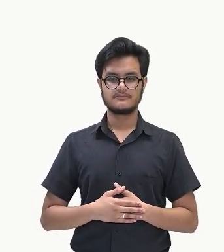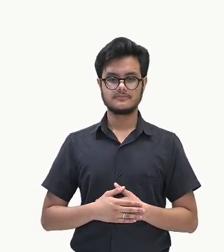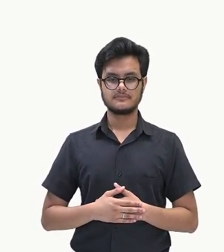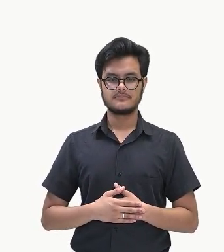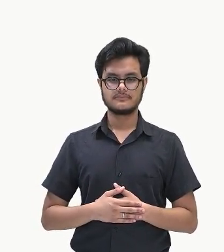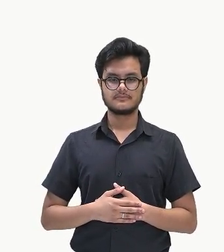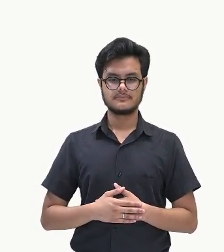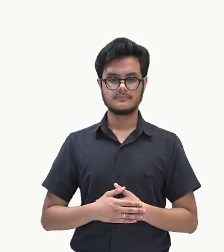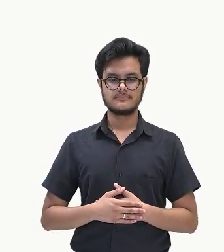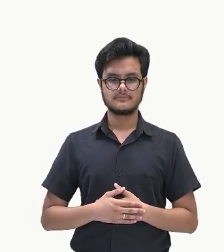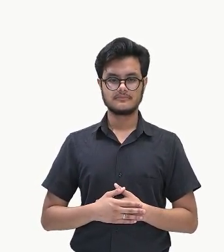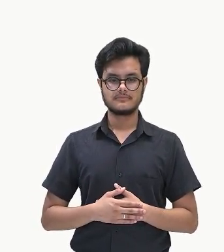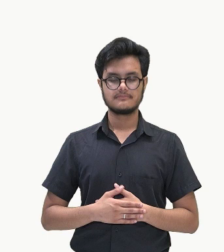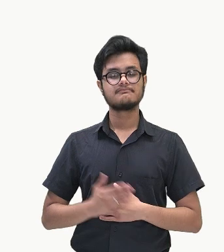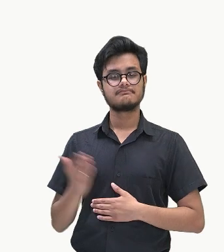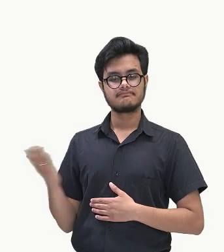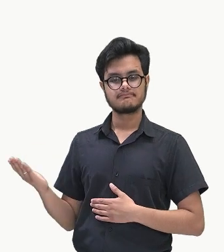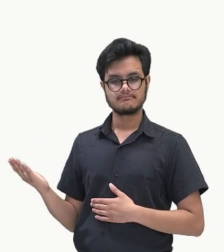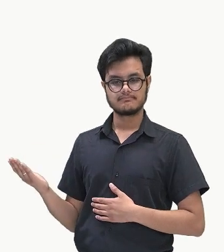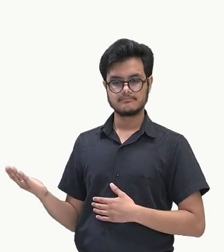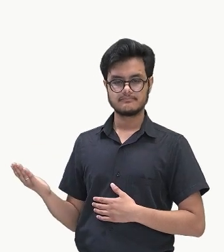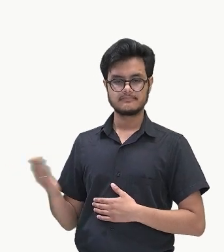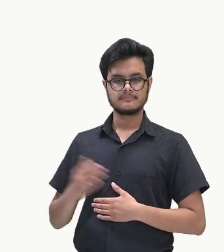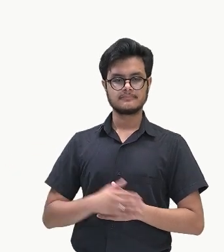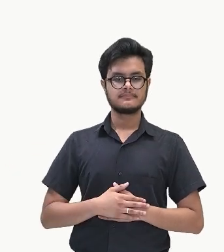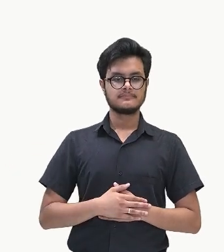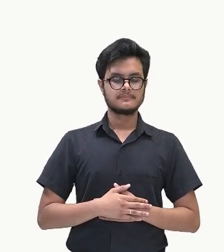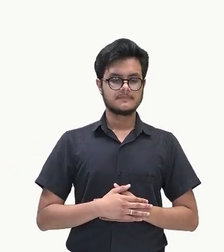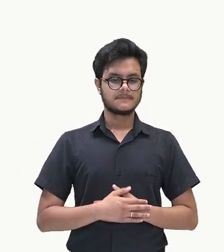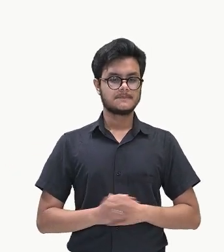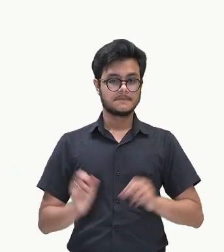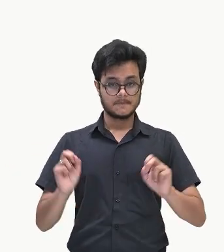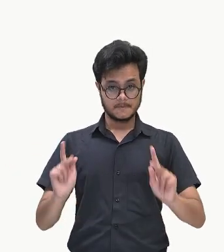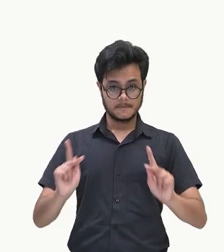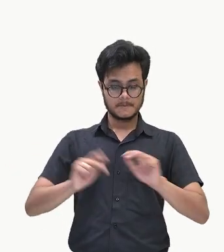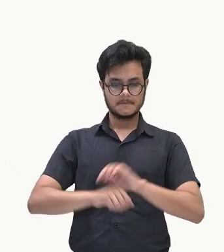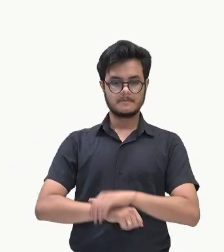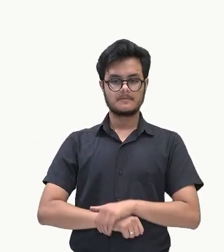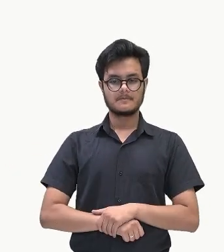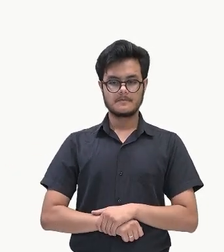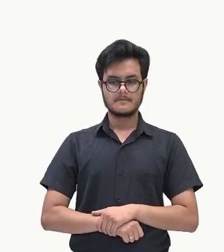cúbica de 5 também é maior. Ok?